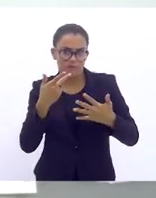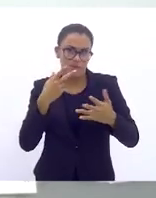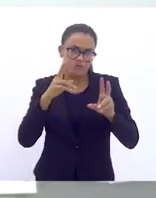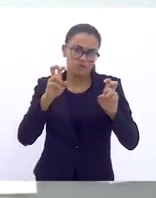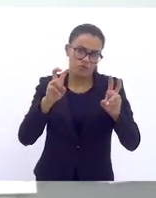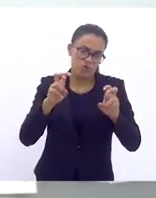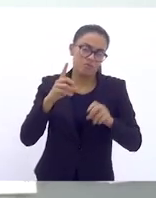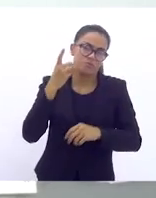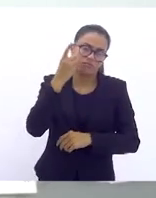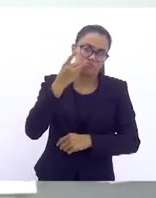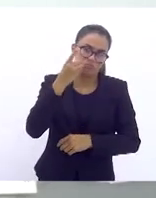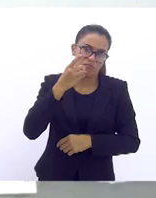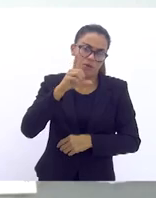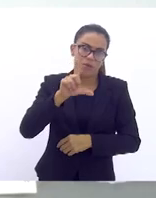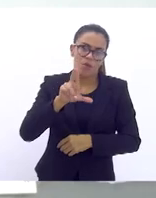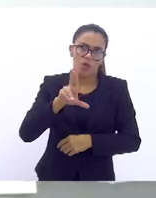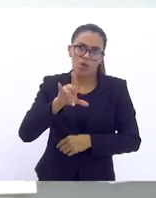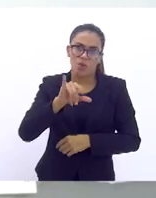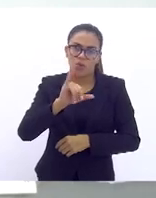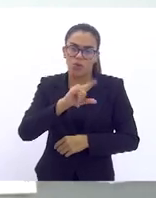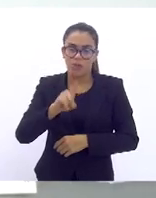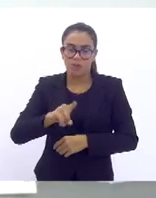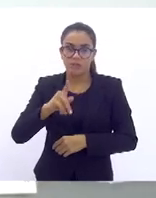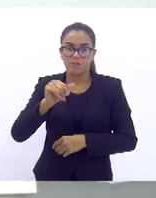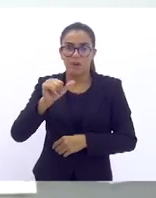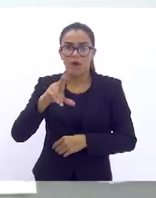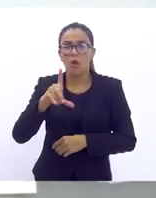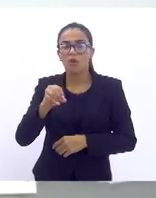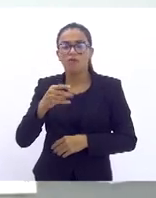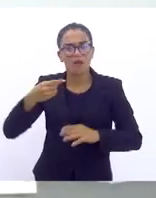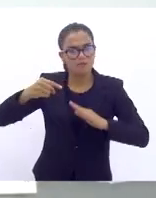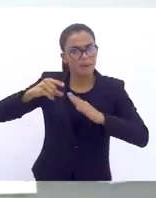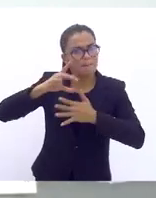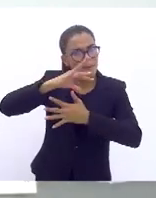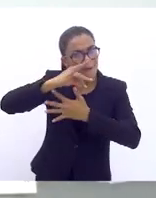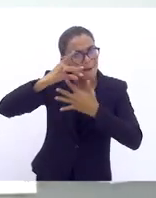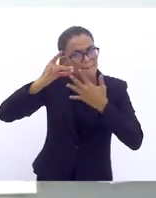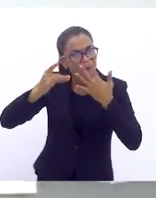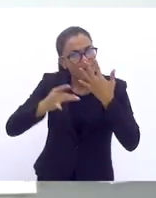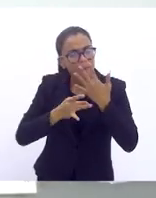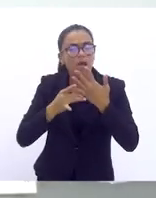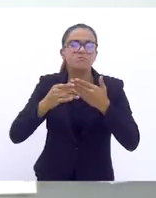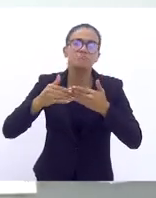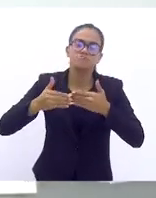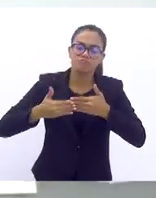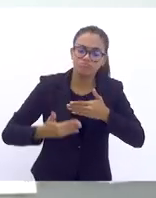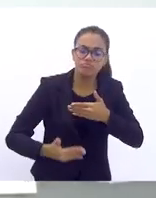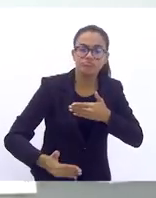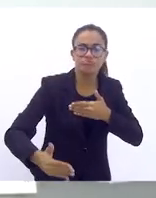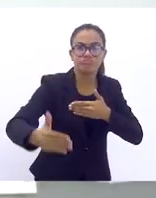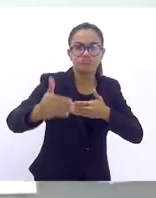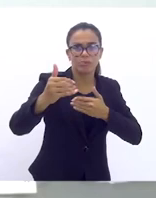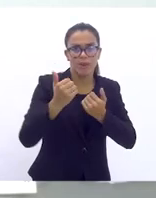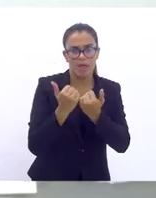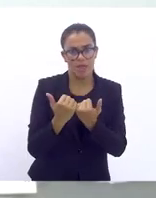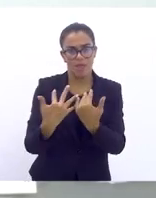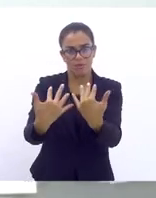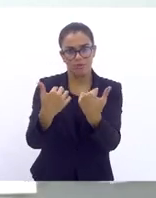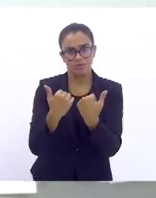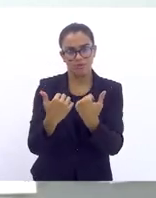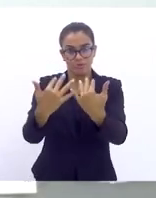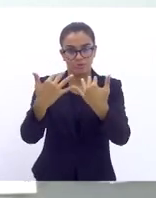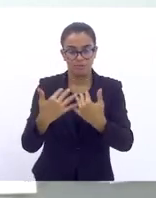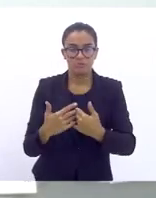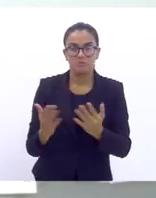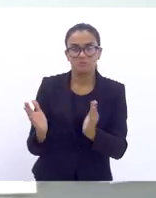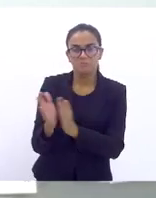Deputado Luiz Paulo serão debatidos aprofundados e esclarecidos no decorrer das audiências